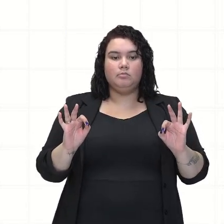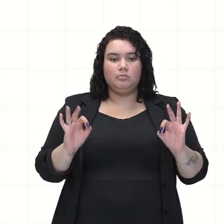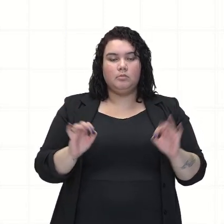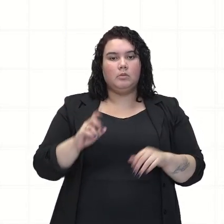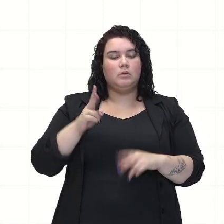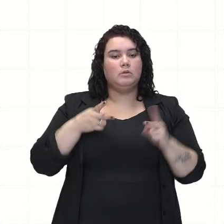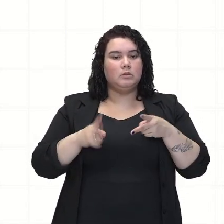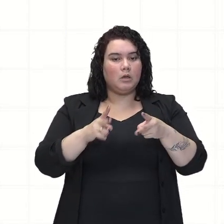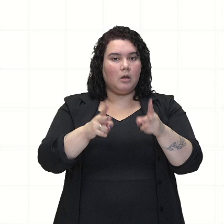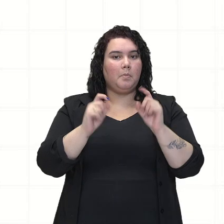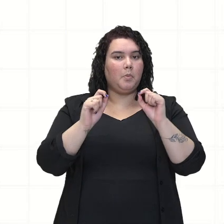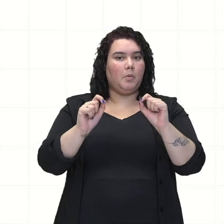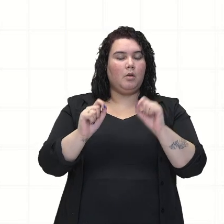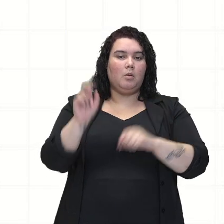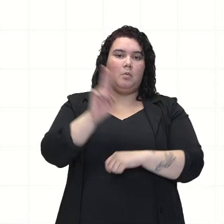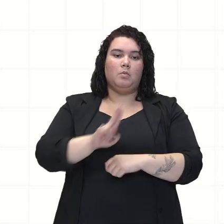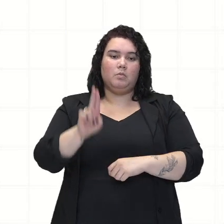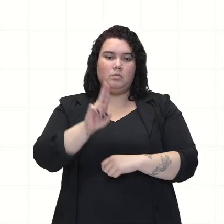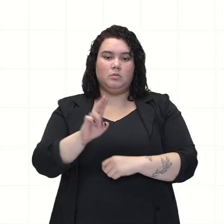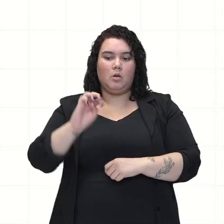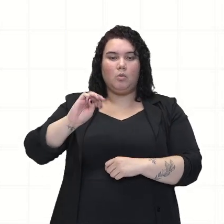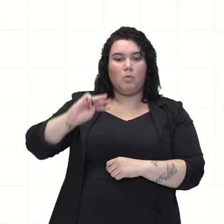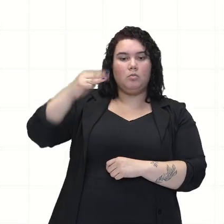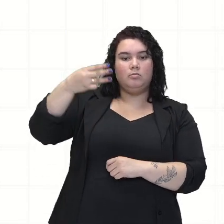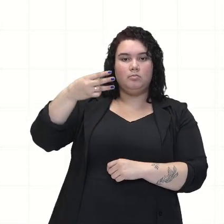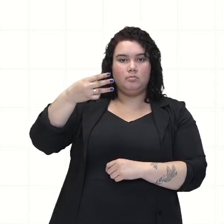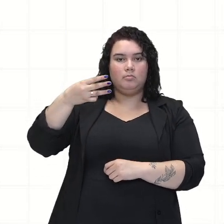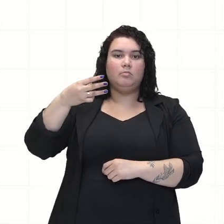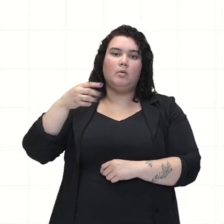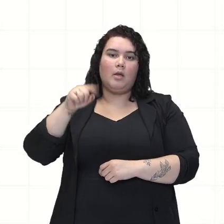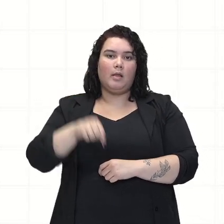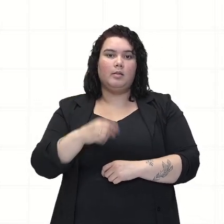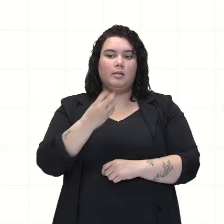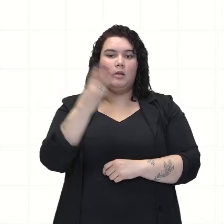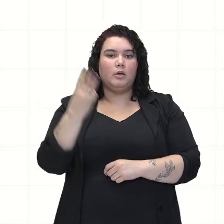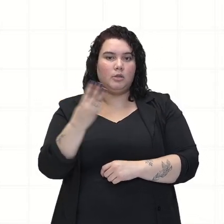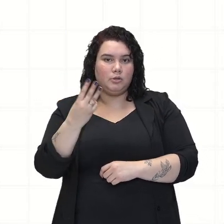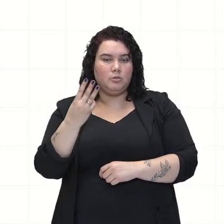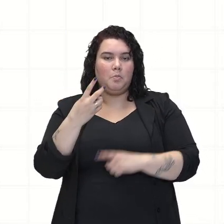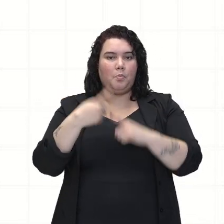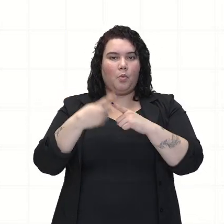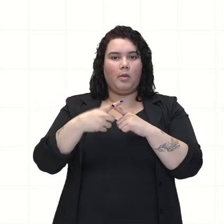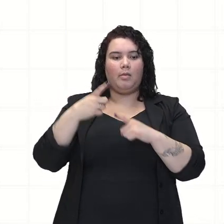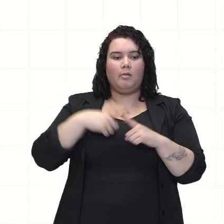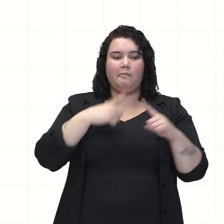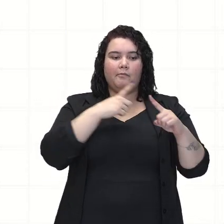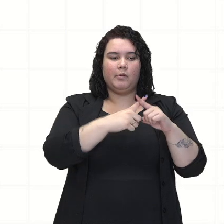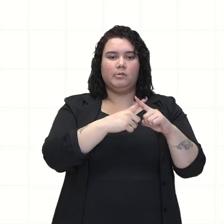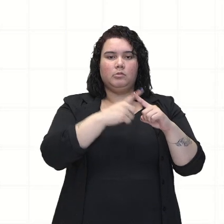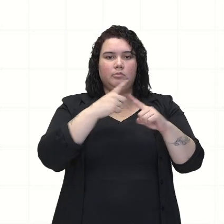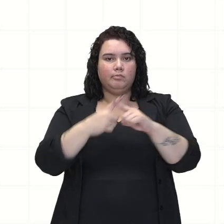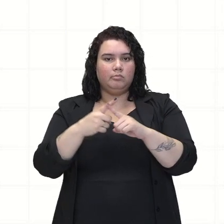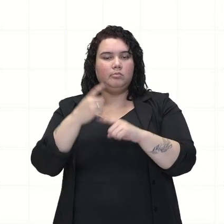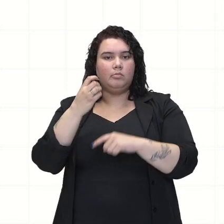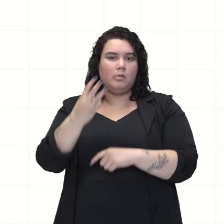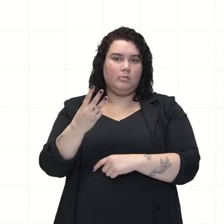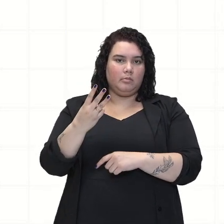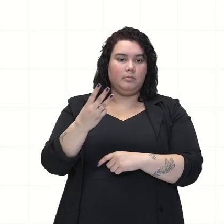Sempre a unidade de medida vai ficar ao cubo. Elevado ao cubo elevado na terceira potência. Tá?